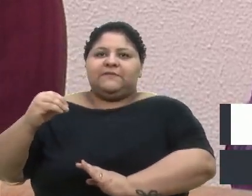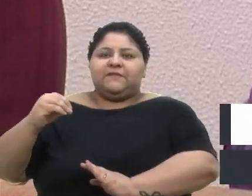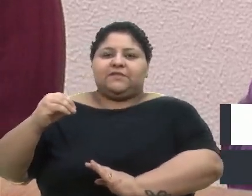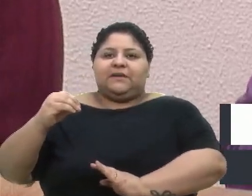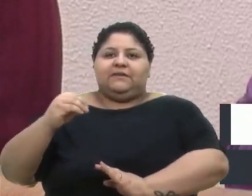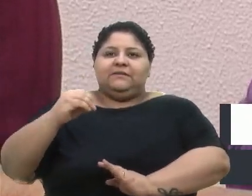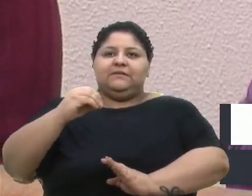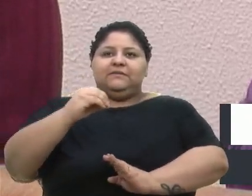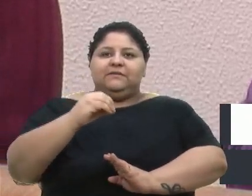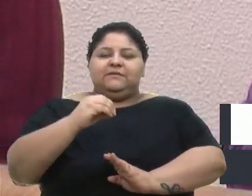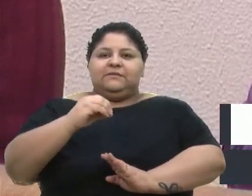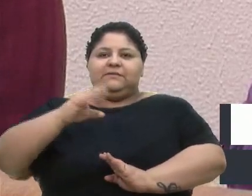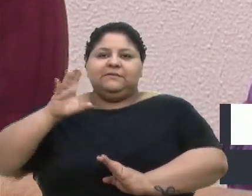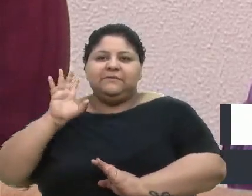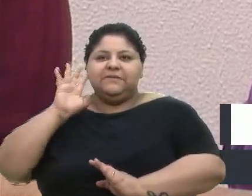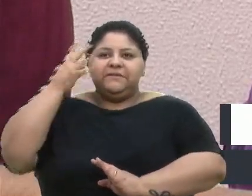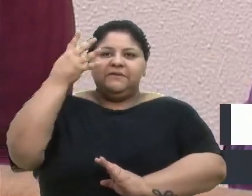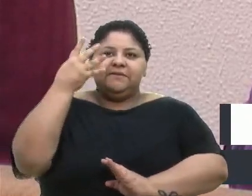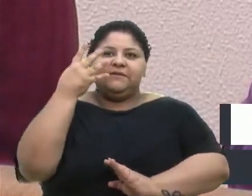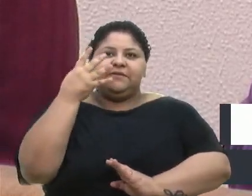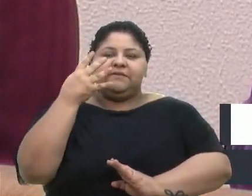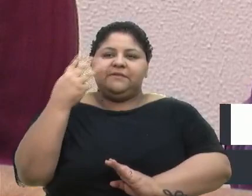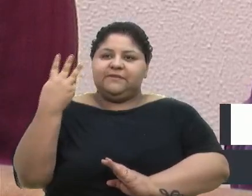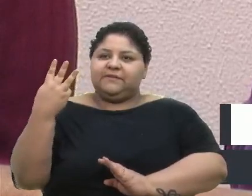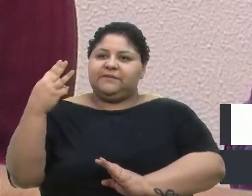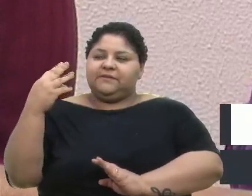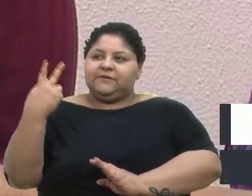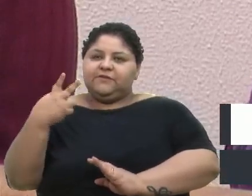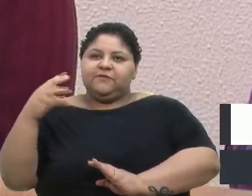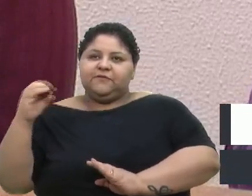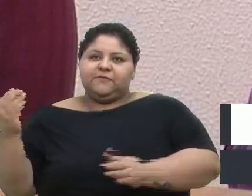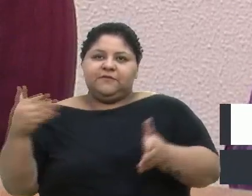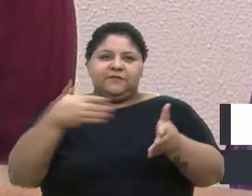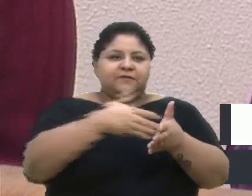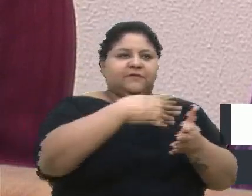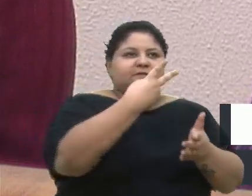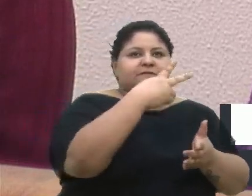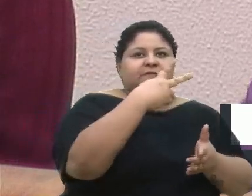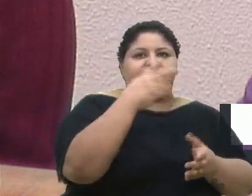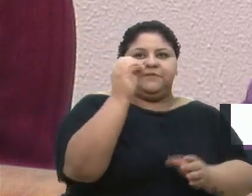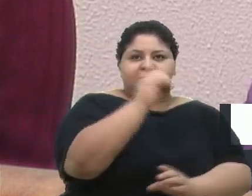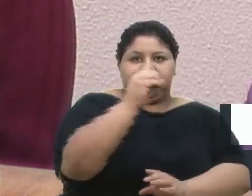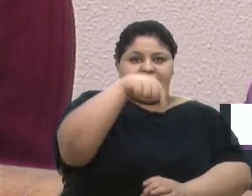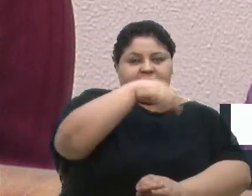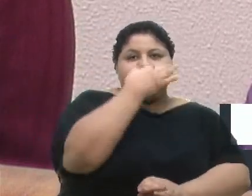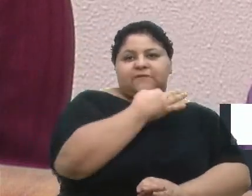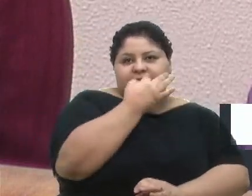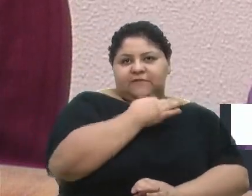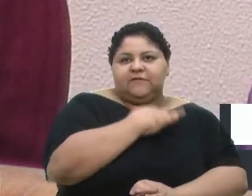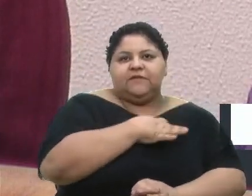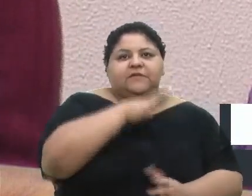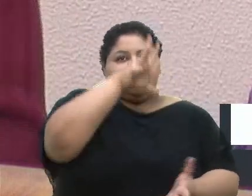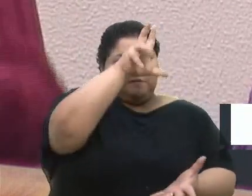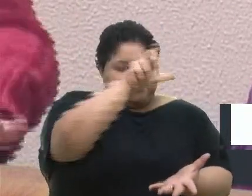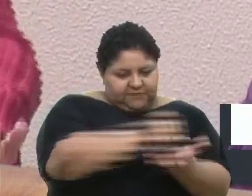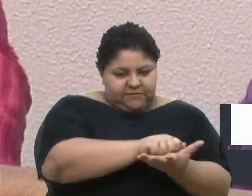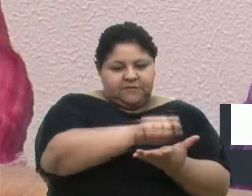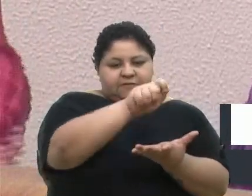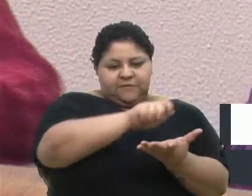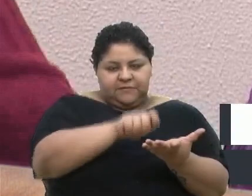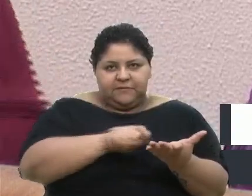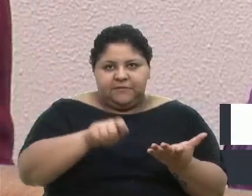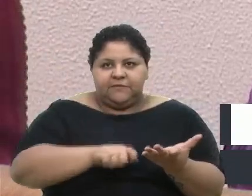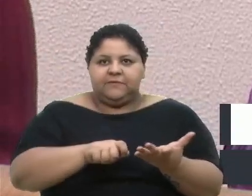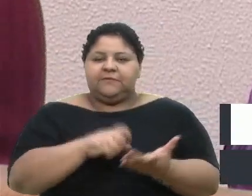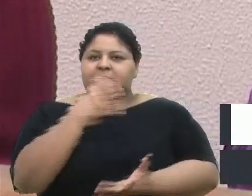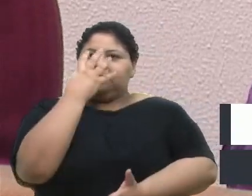Plus, que acontece entre os dias 20 e 22 de outubro em Caxias do Sul. Esse documento vem assinado pelo vereador